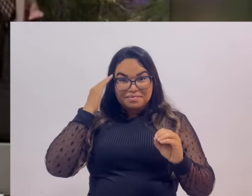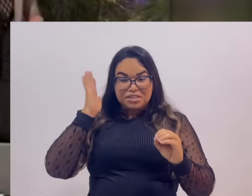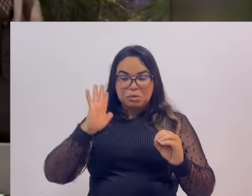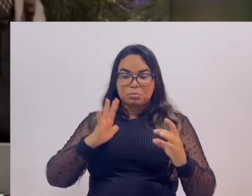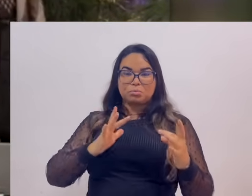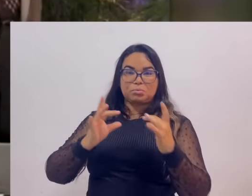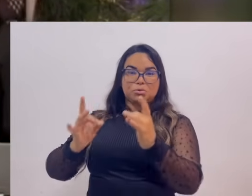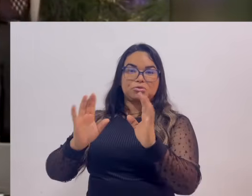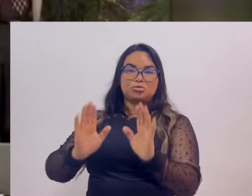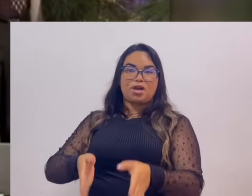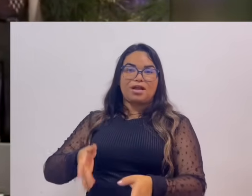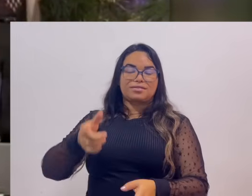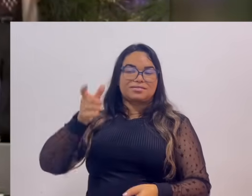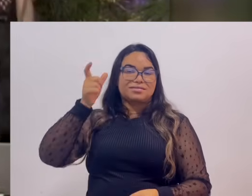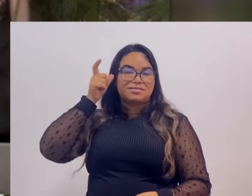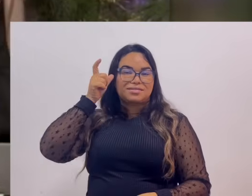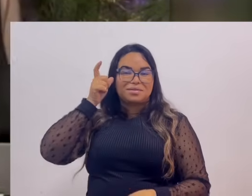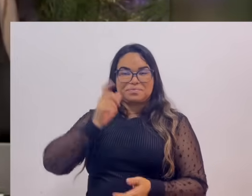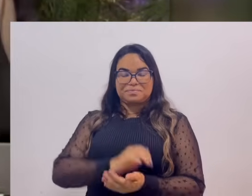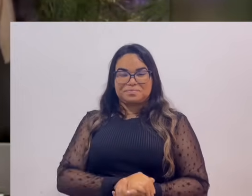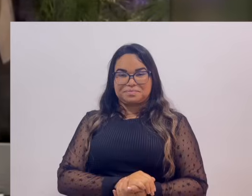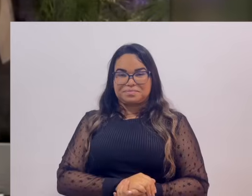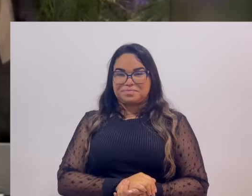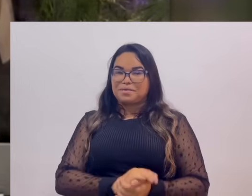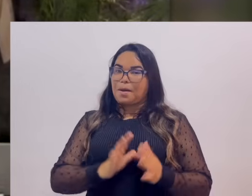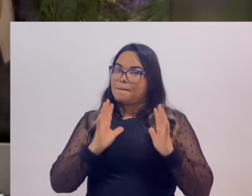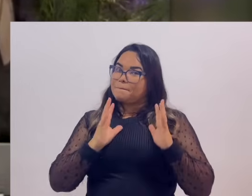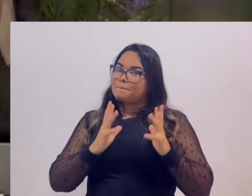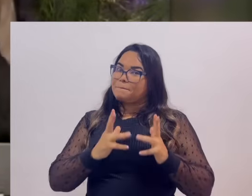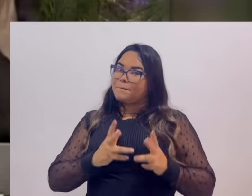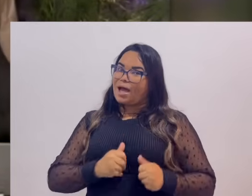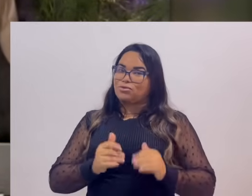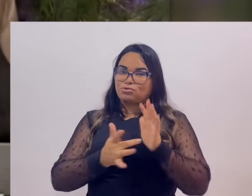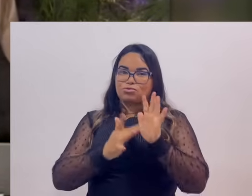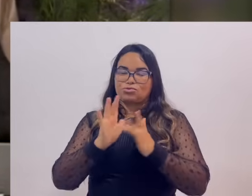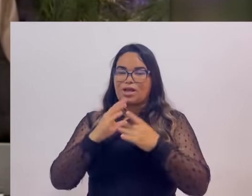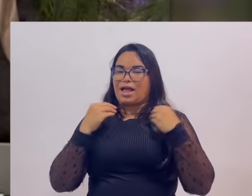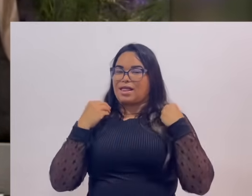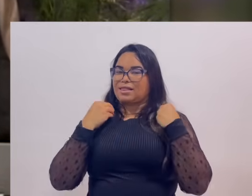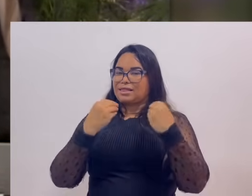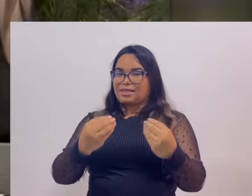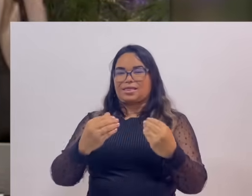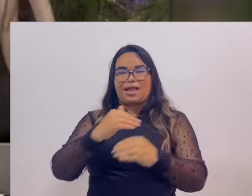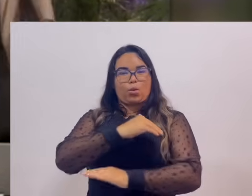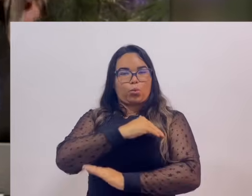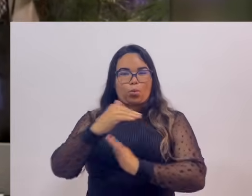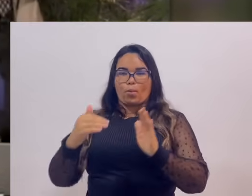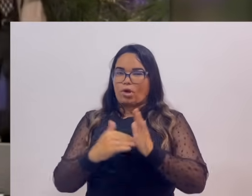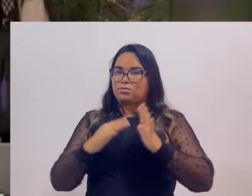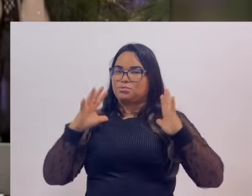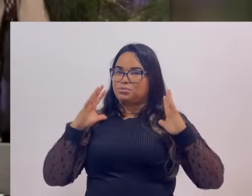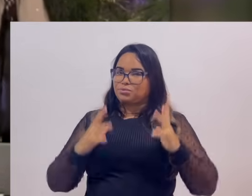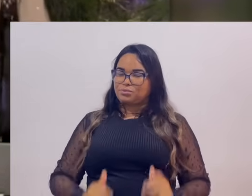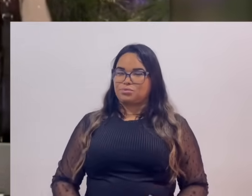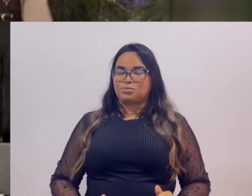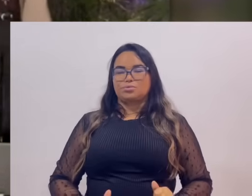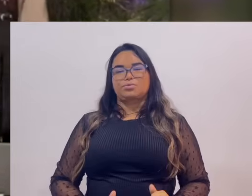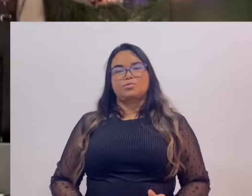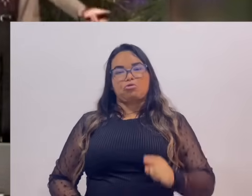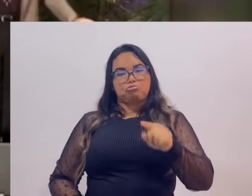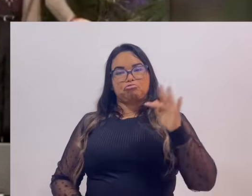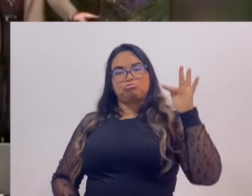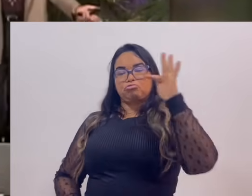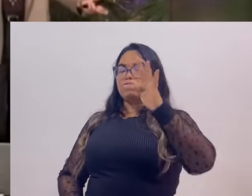nenhum não é espantoso? isto é fenomenal a purificação por Jesus